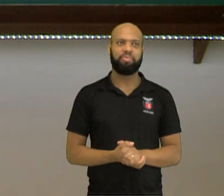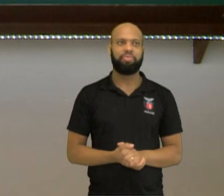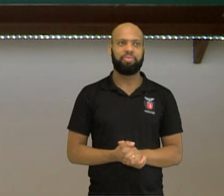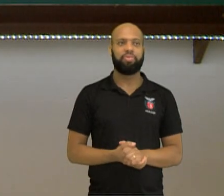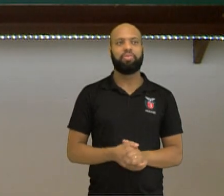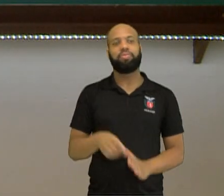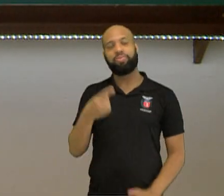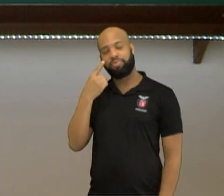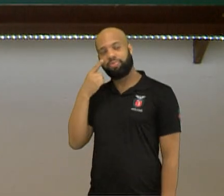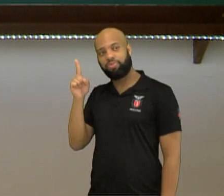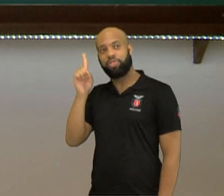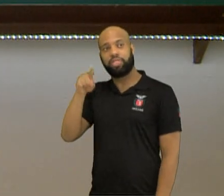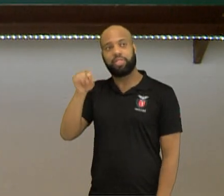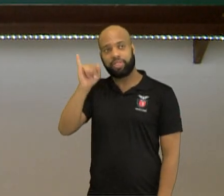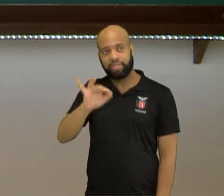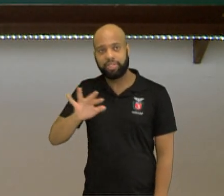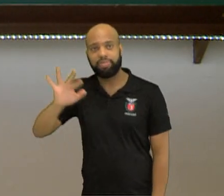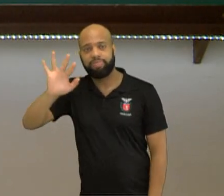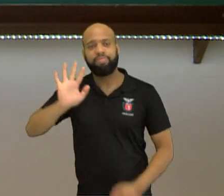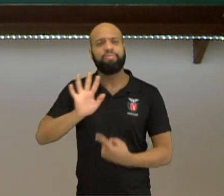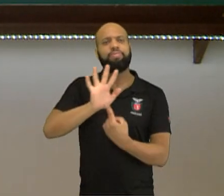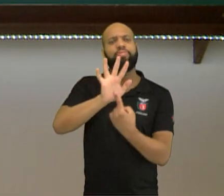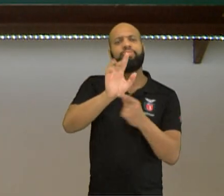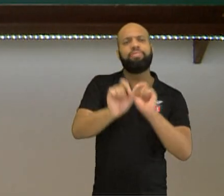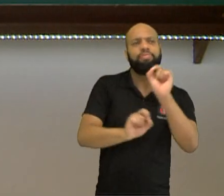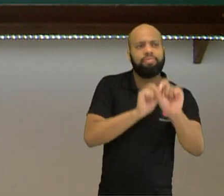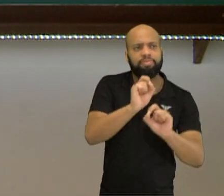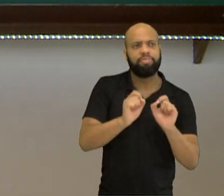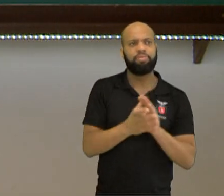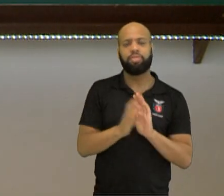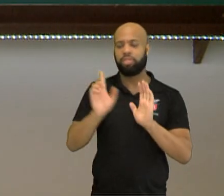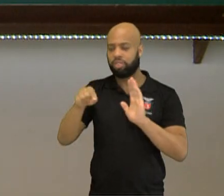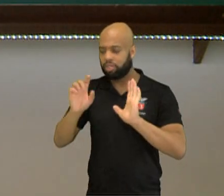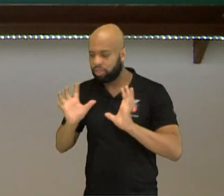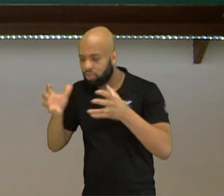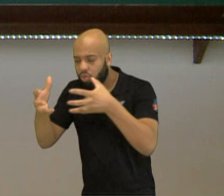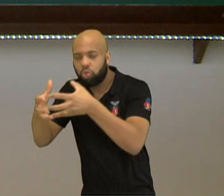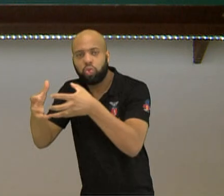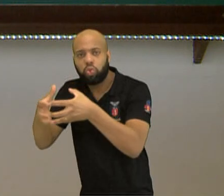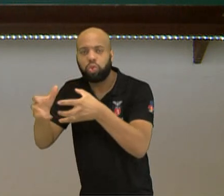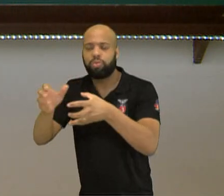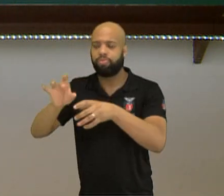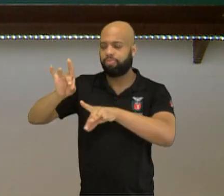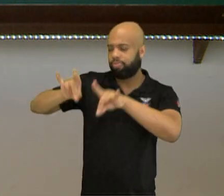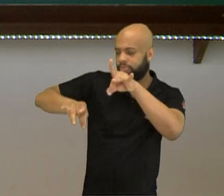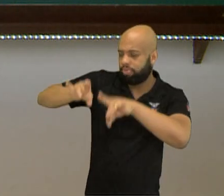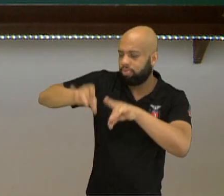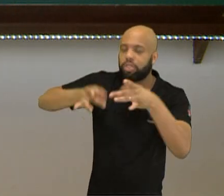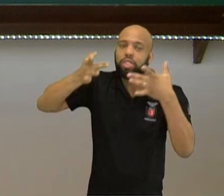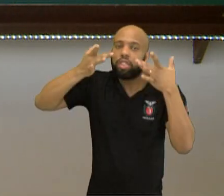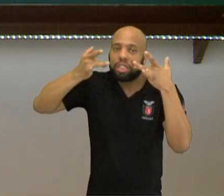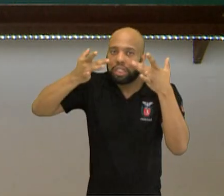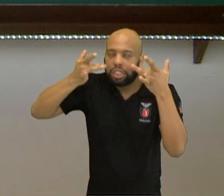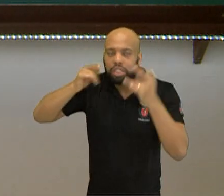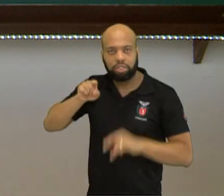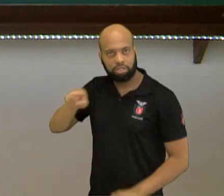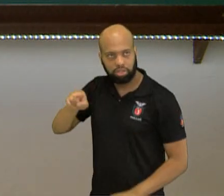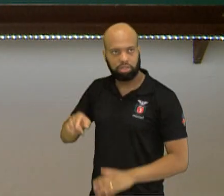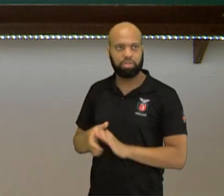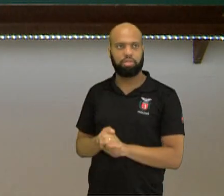Então, aqui tem uma imagem ilustrando, né? Um grupo, né? Teatral se apresentando